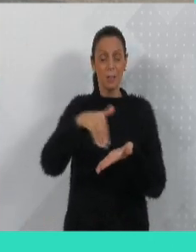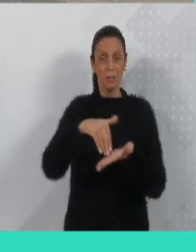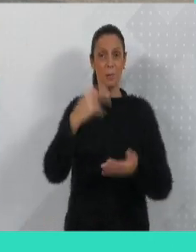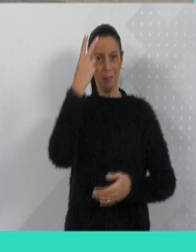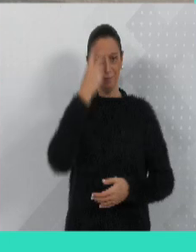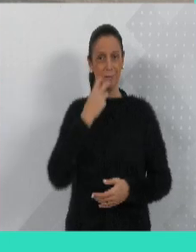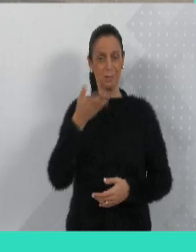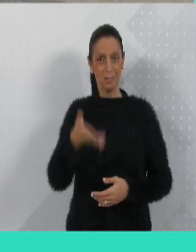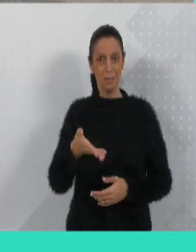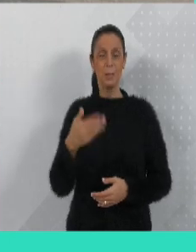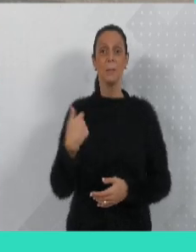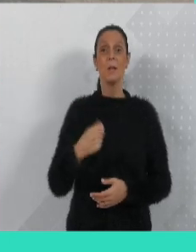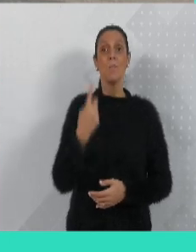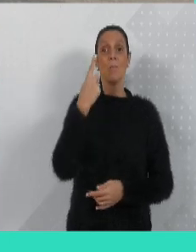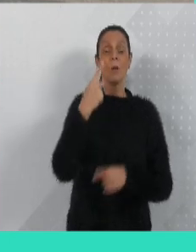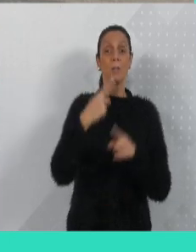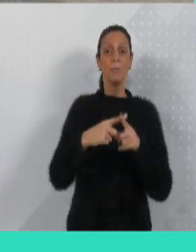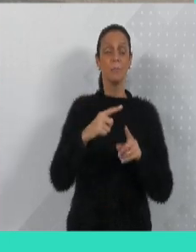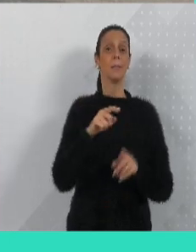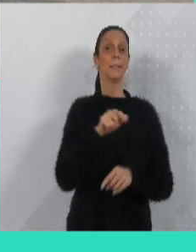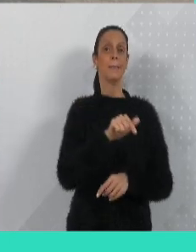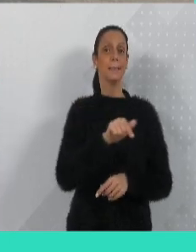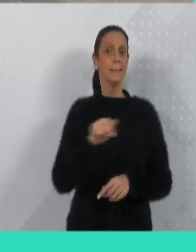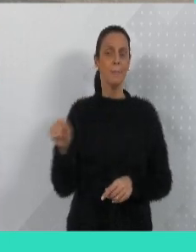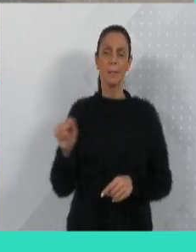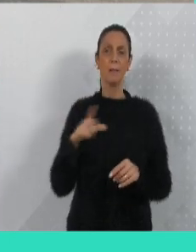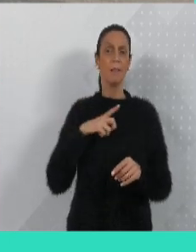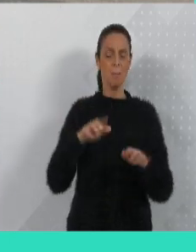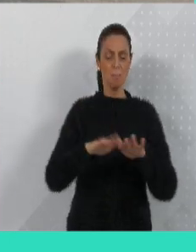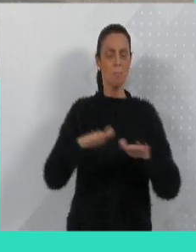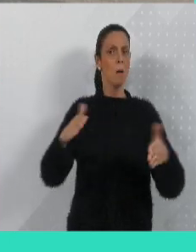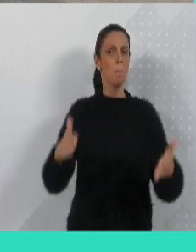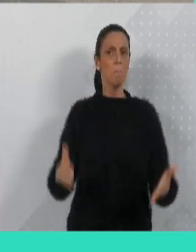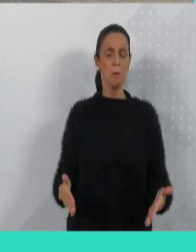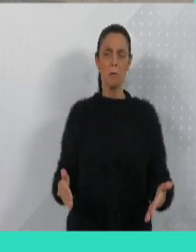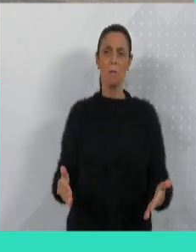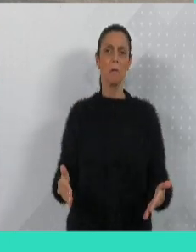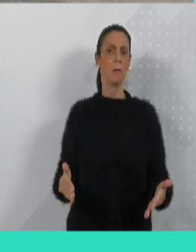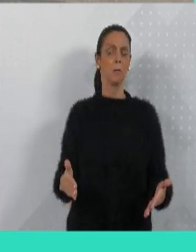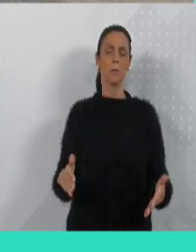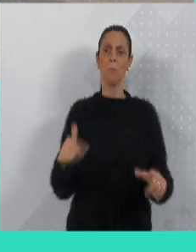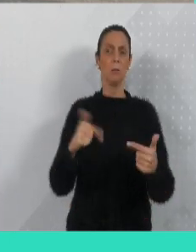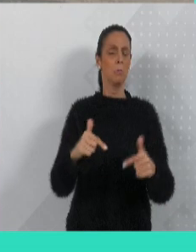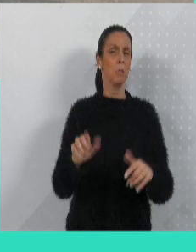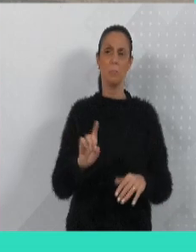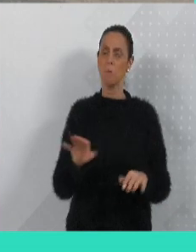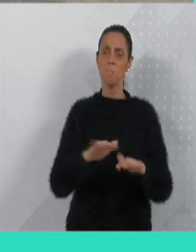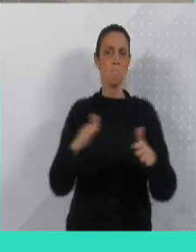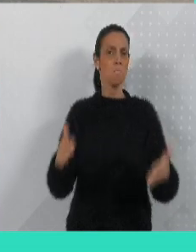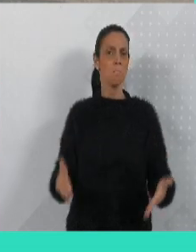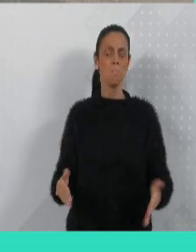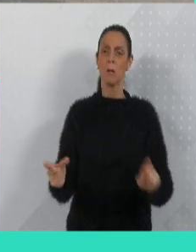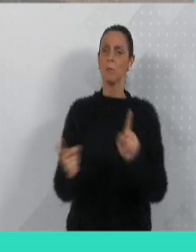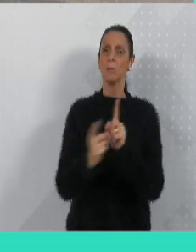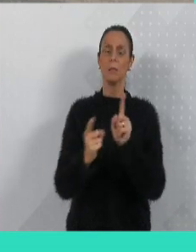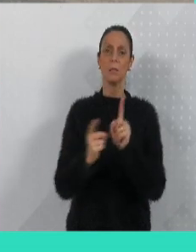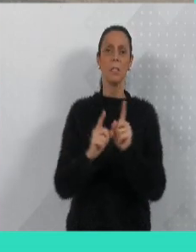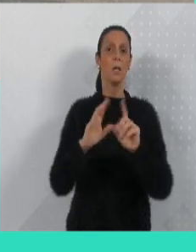que precisavam só uma vez por semana uma mesinha tá uma mesinha para atender a